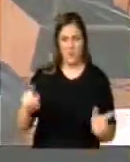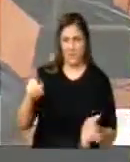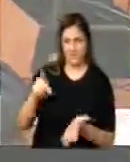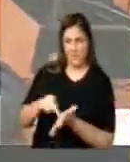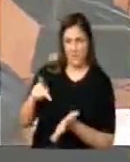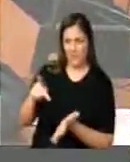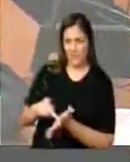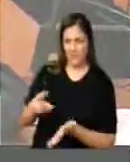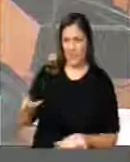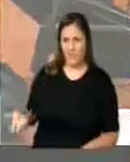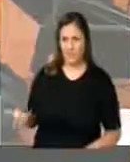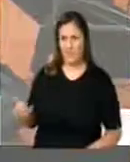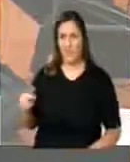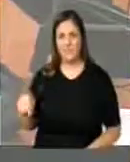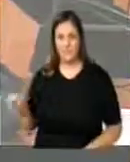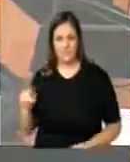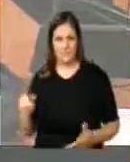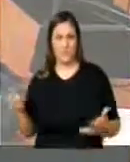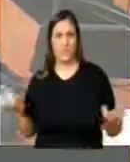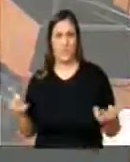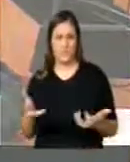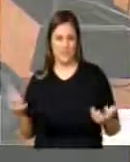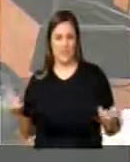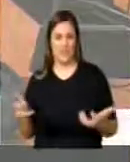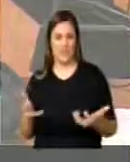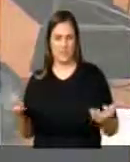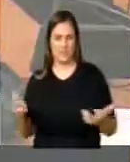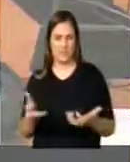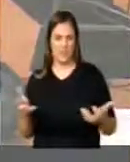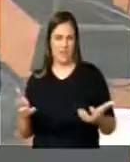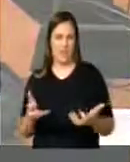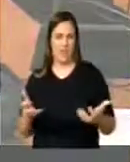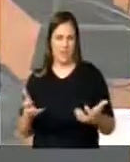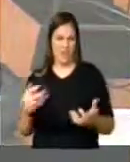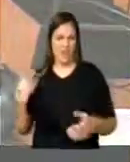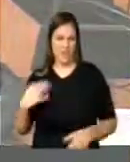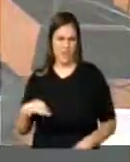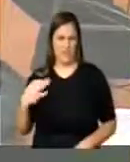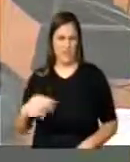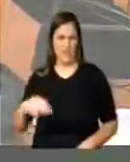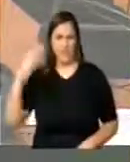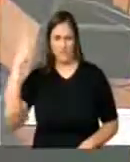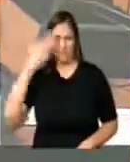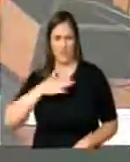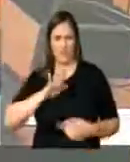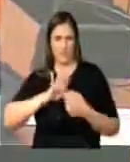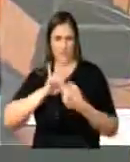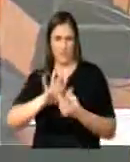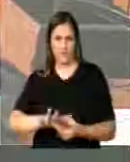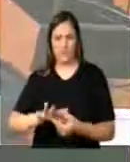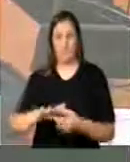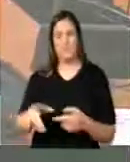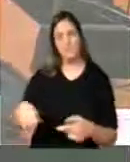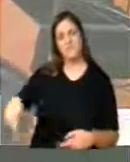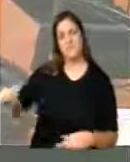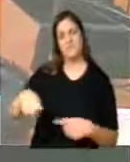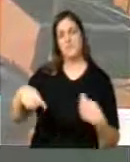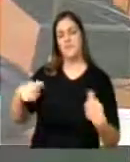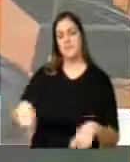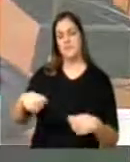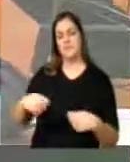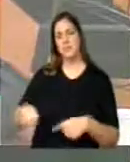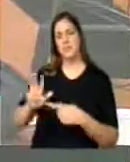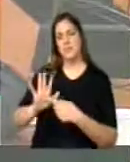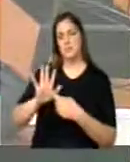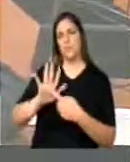verdade, e vocês precisam dar validade a essa discussão teórica com a prática, os senhores deputados precisam observar que